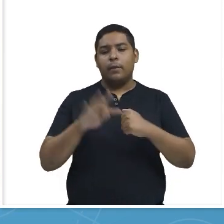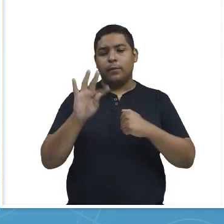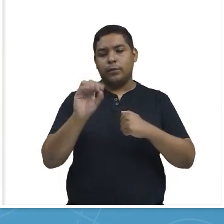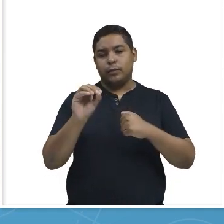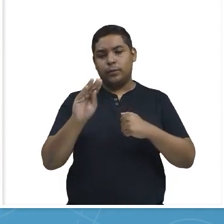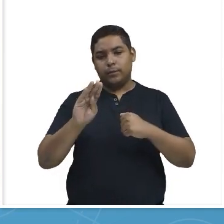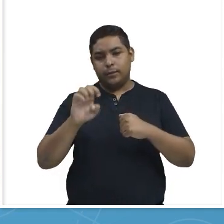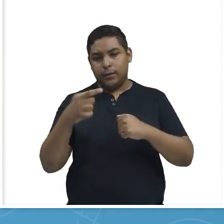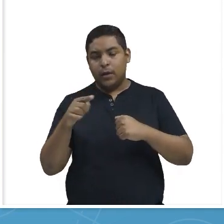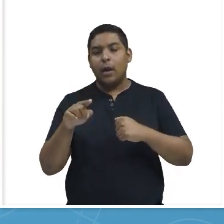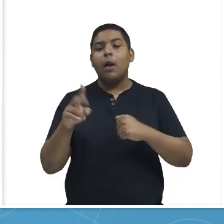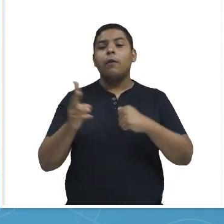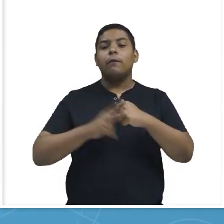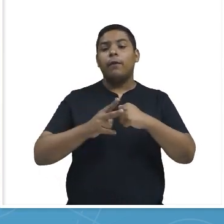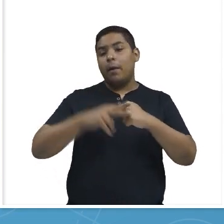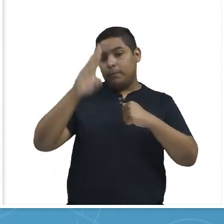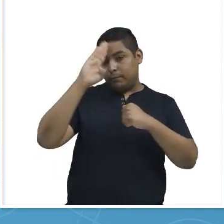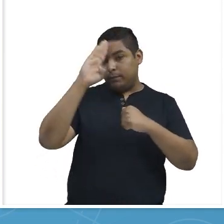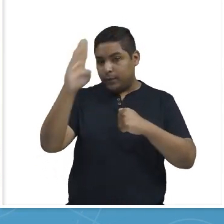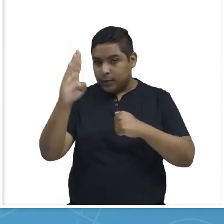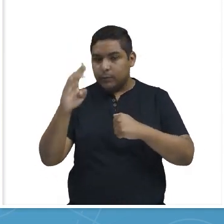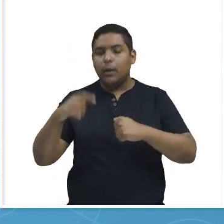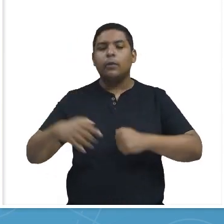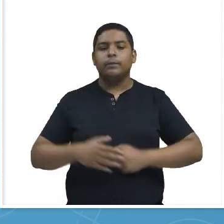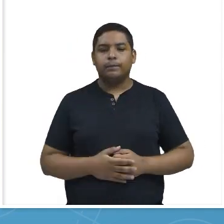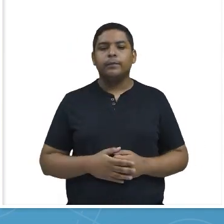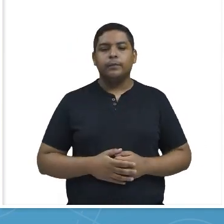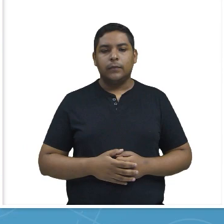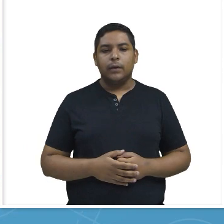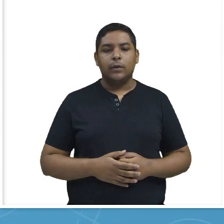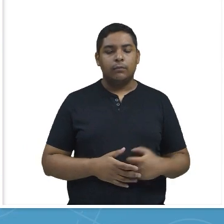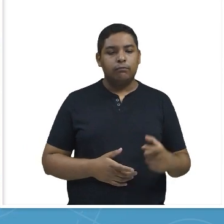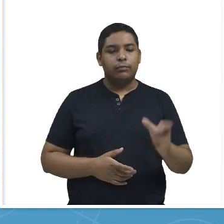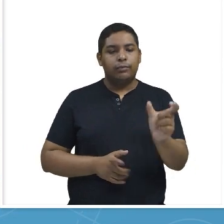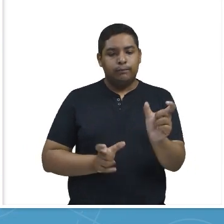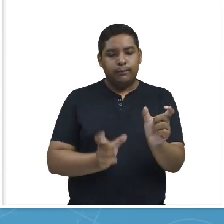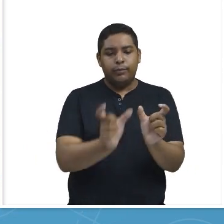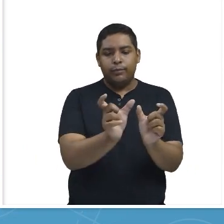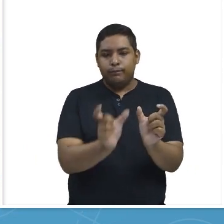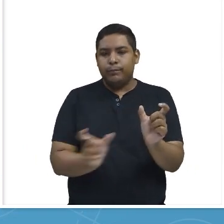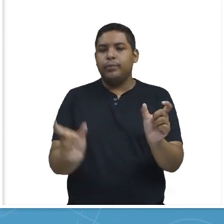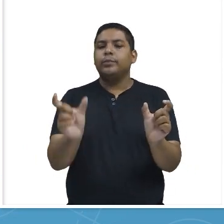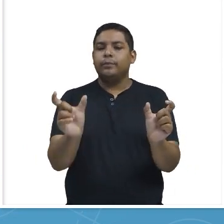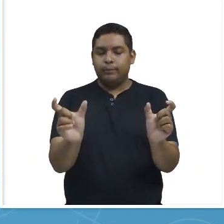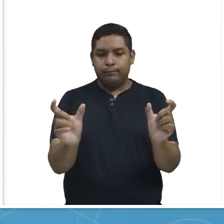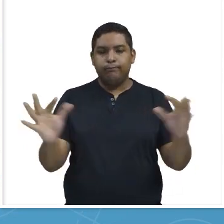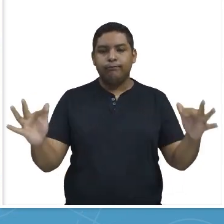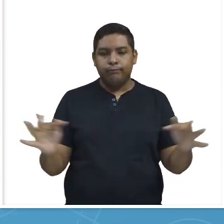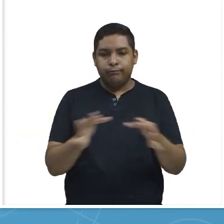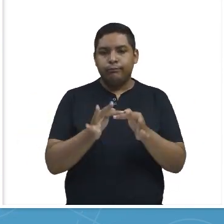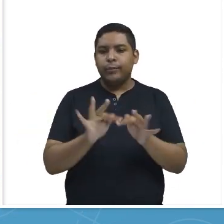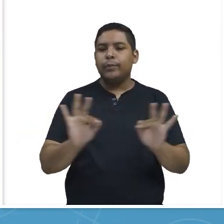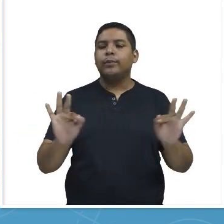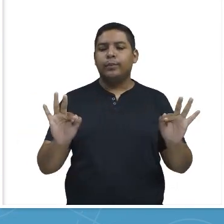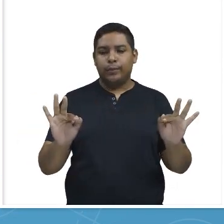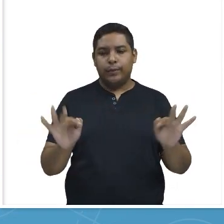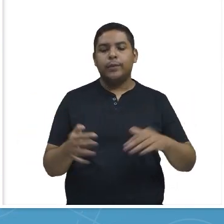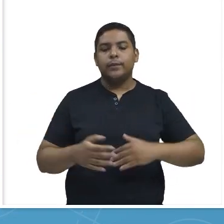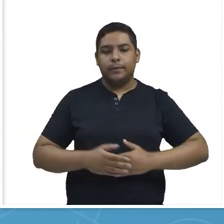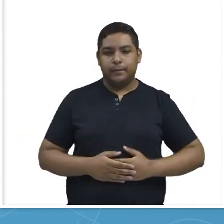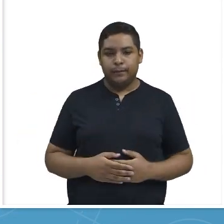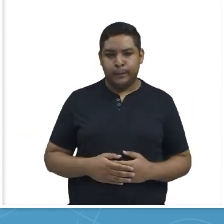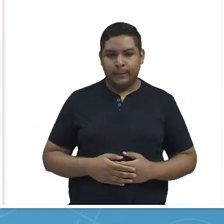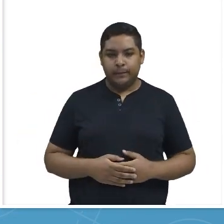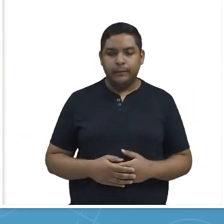Verbo principal. Esses são os principais elementos que eu preciso para formar uma frase. O exemplo abaixo segue, não é? Diz assim, all my